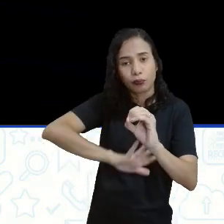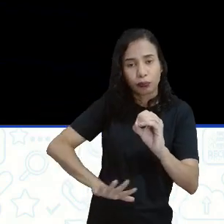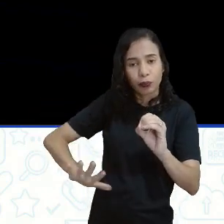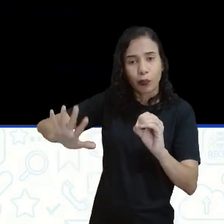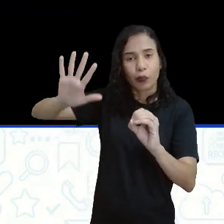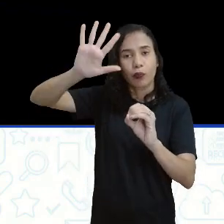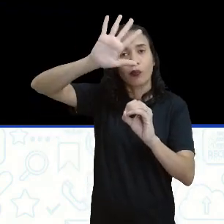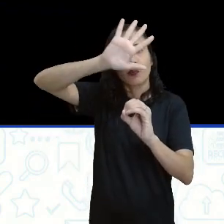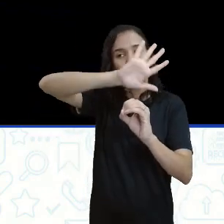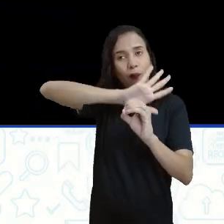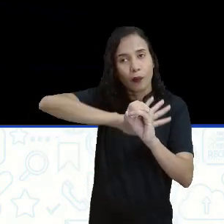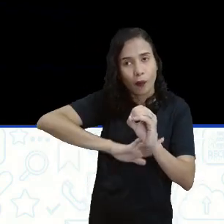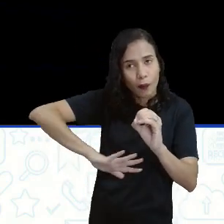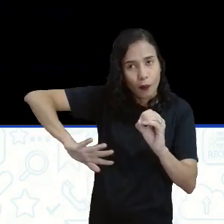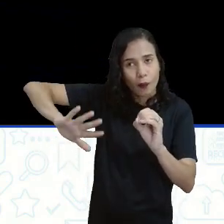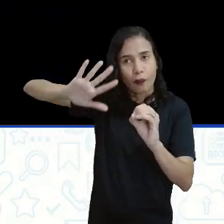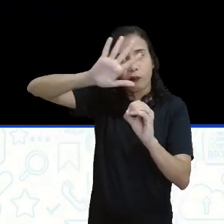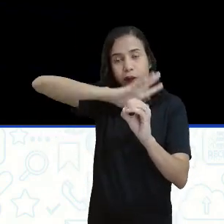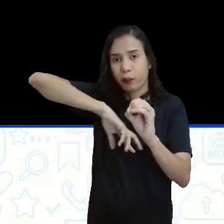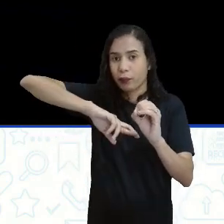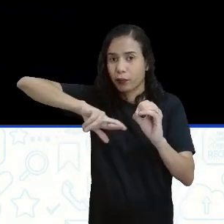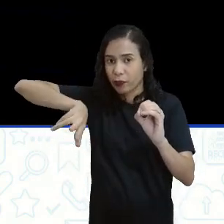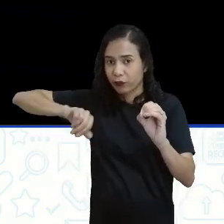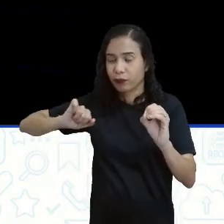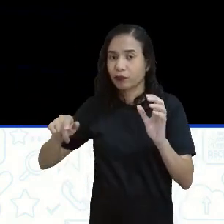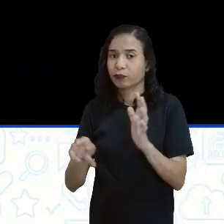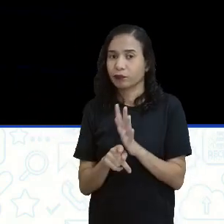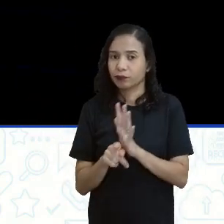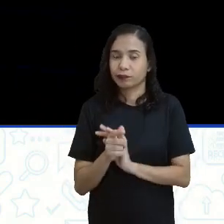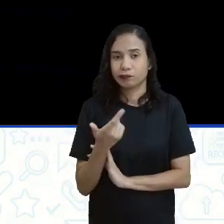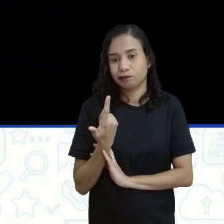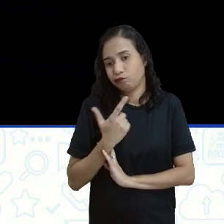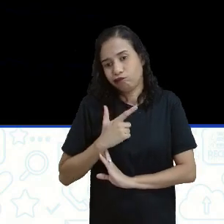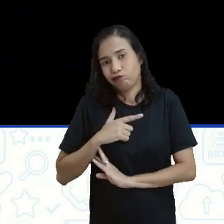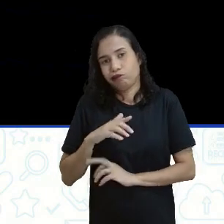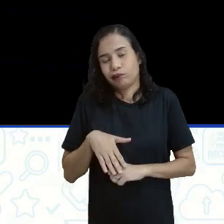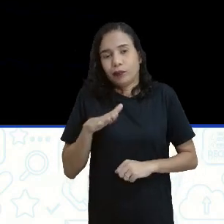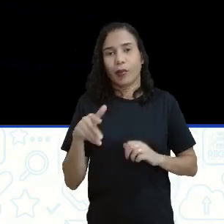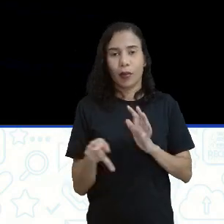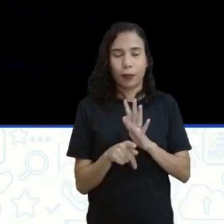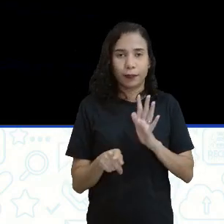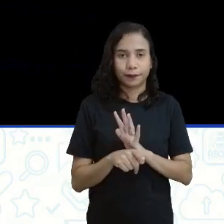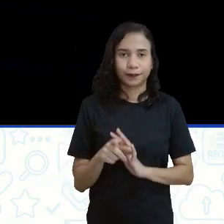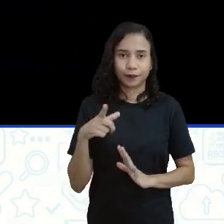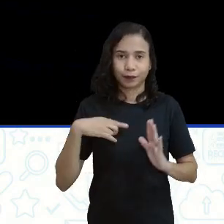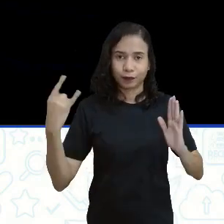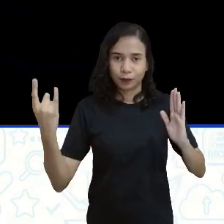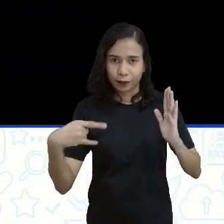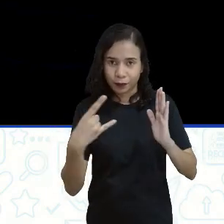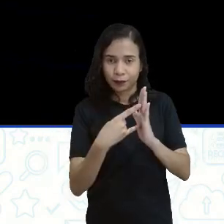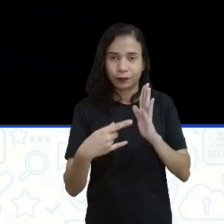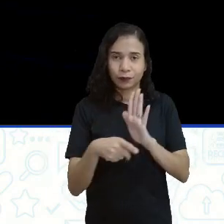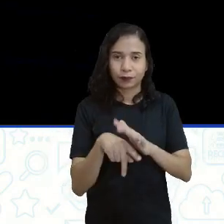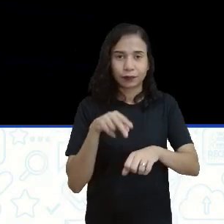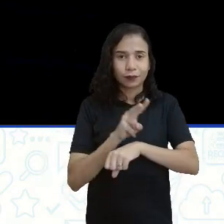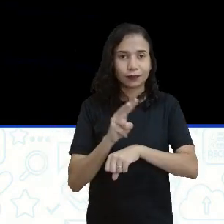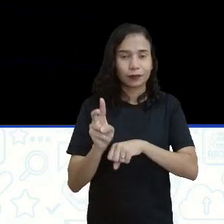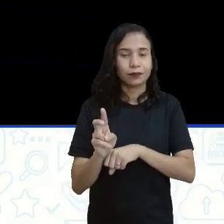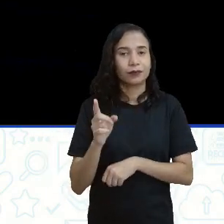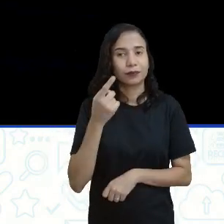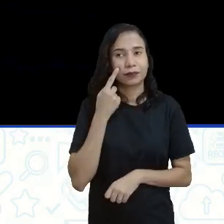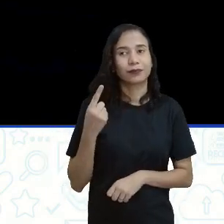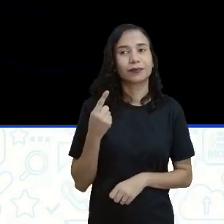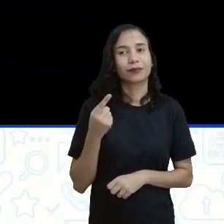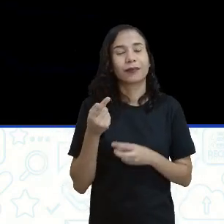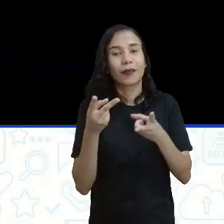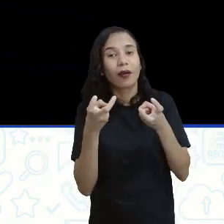completinho, e diferente de outros planetas, né, que já não tem mais o seu campo magnético protegendo a Terra. Então,